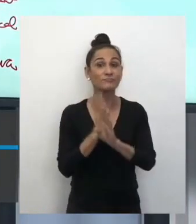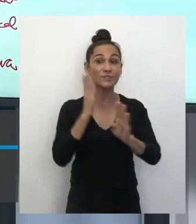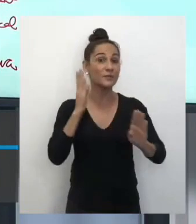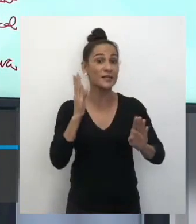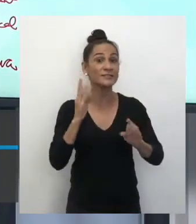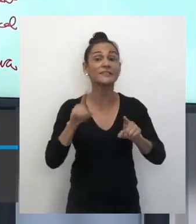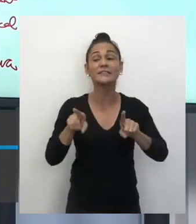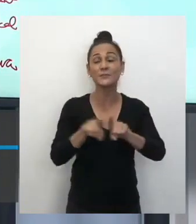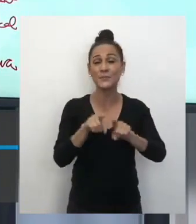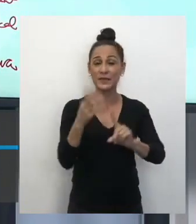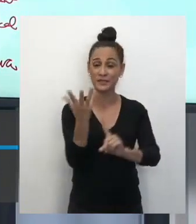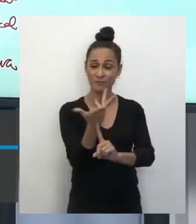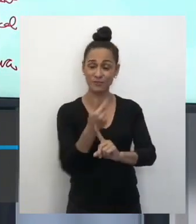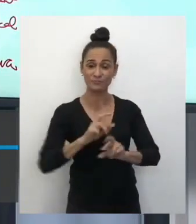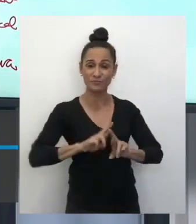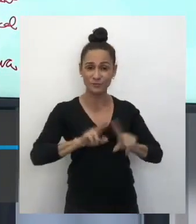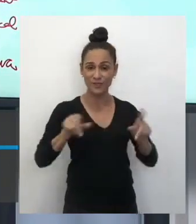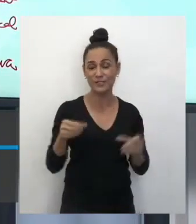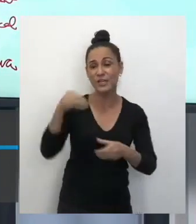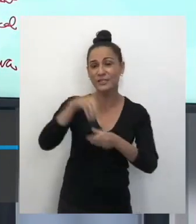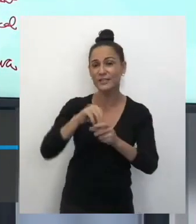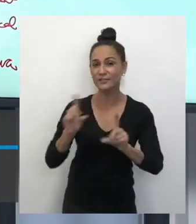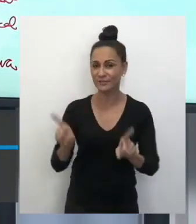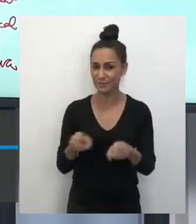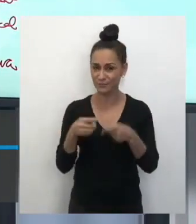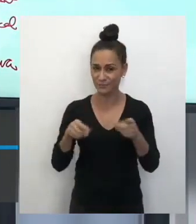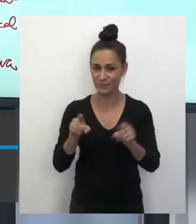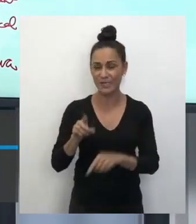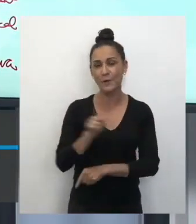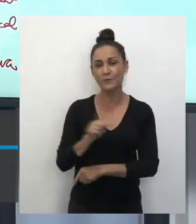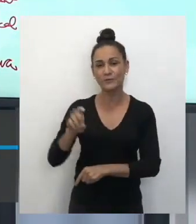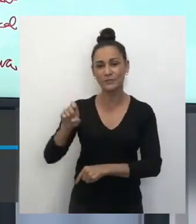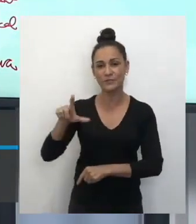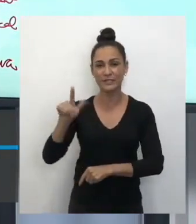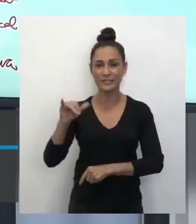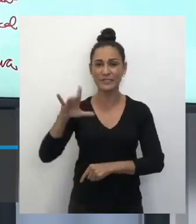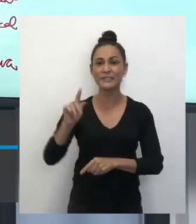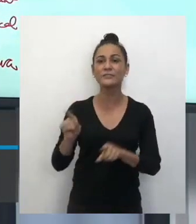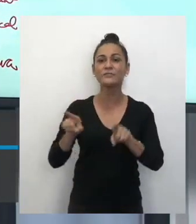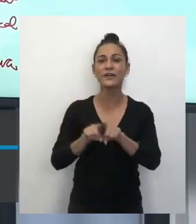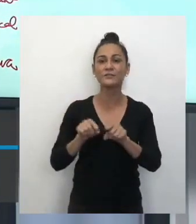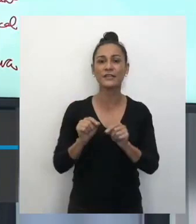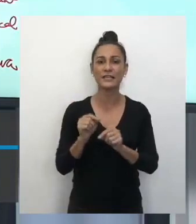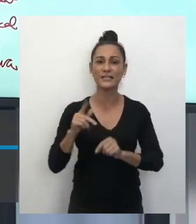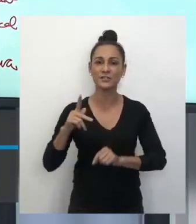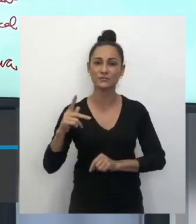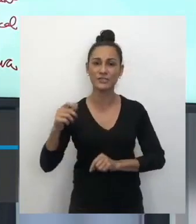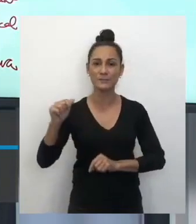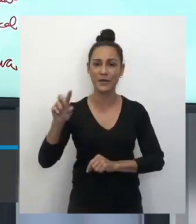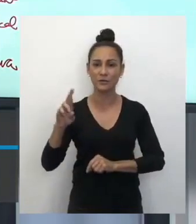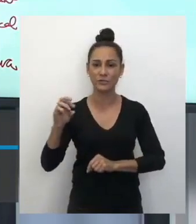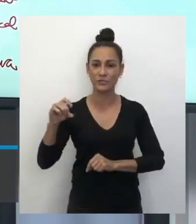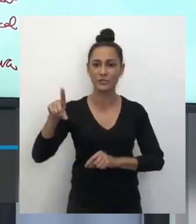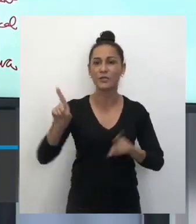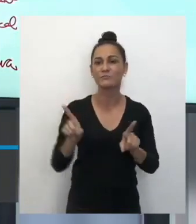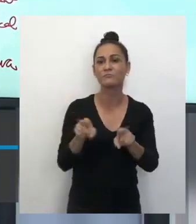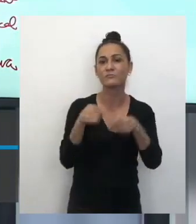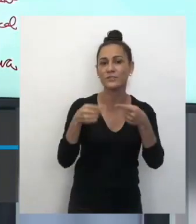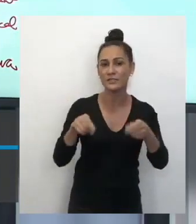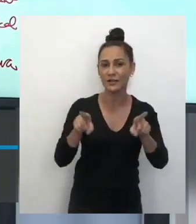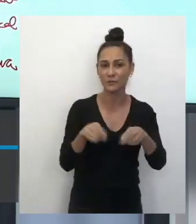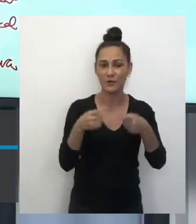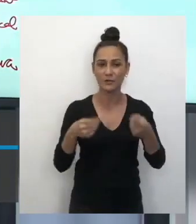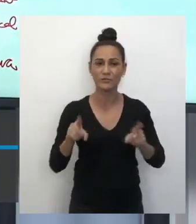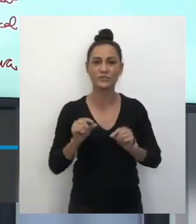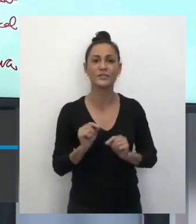de intervenção artística em música, tá? A professora Eliana fala das paródias musicais. A professora Camila citou as